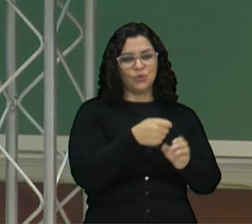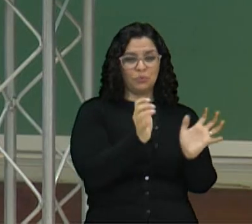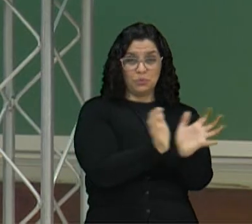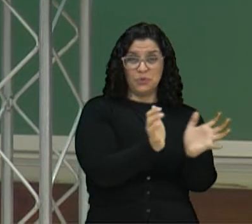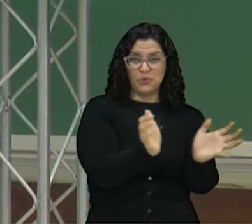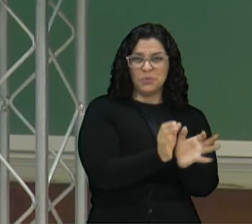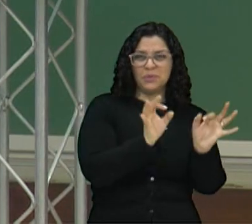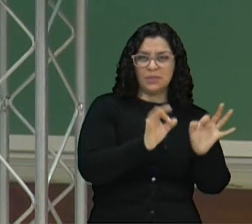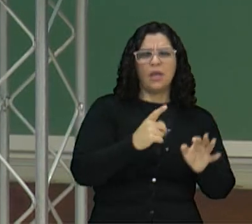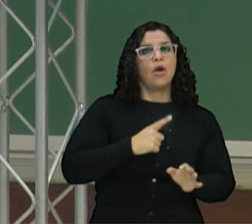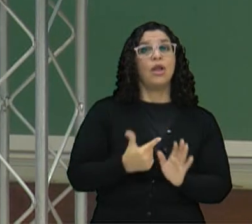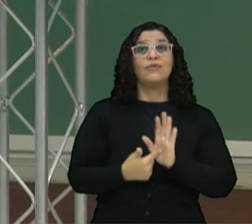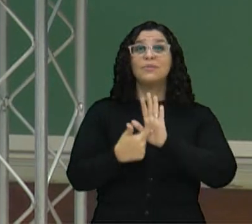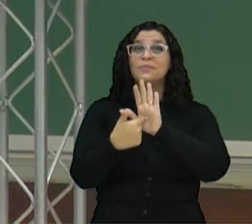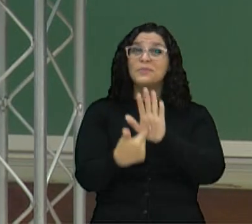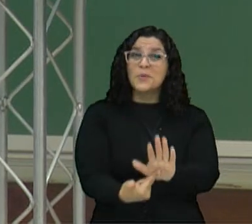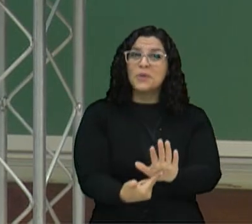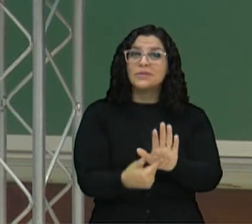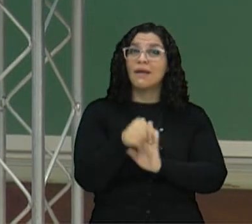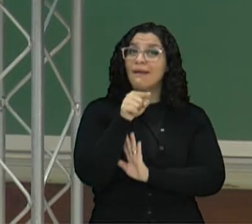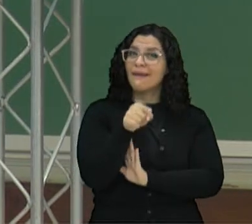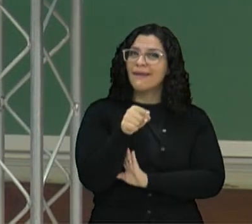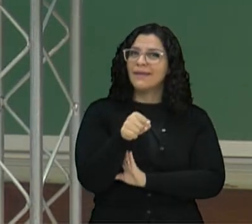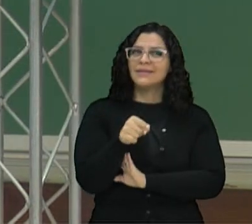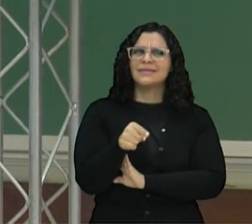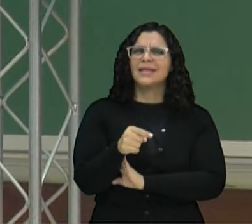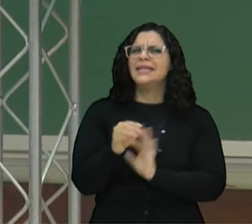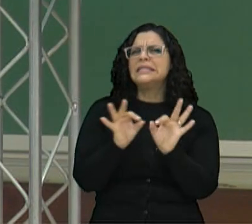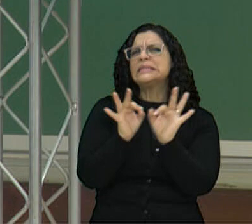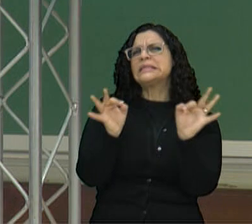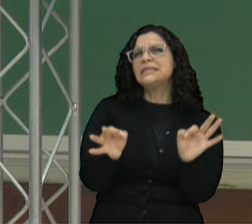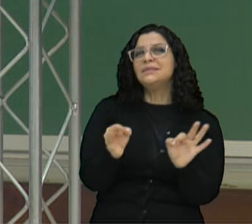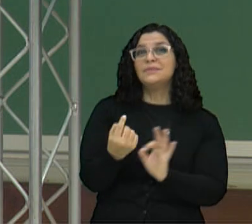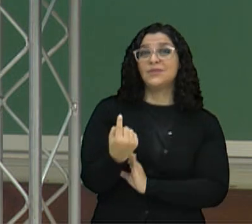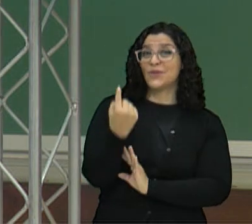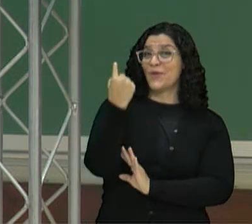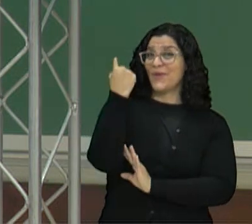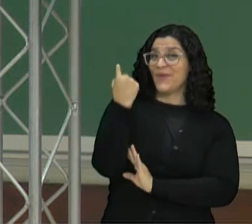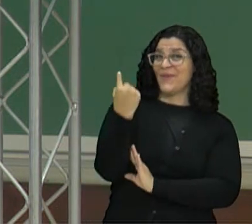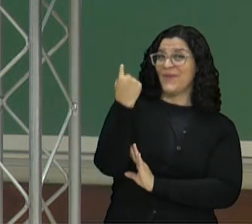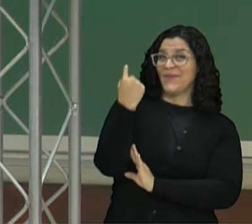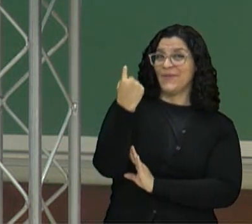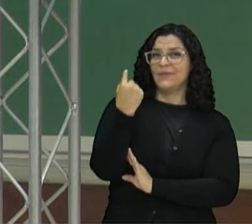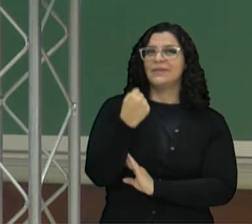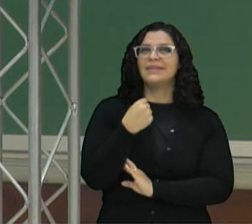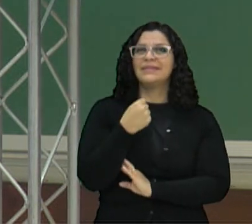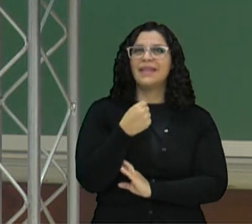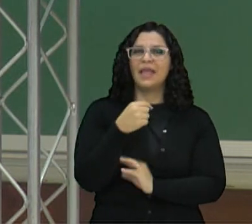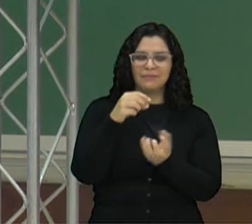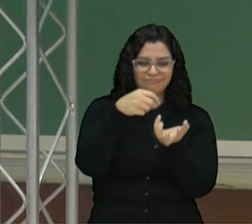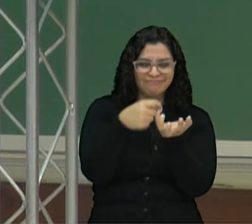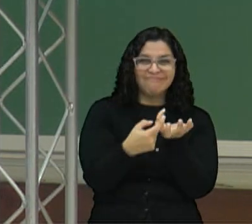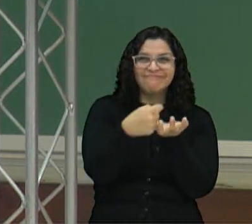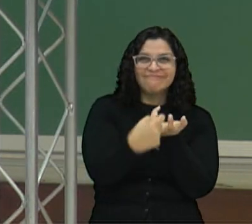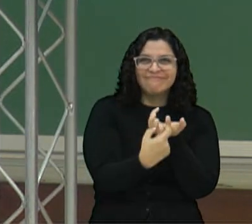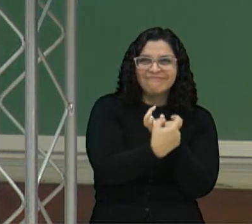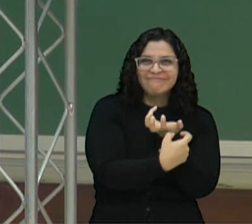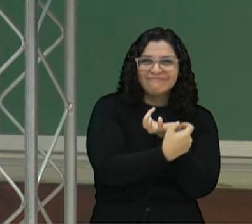espécie. Eu trouxe um exemplo aqui muito simples. A nossa mexerica.